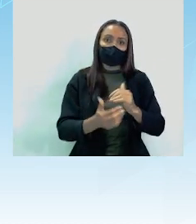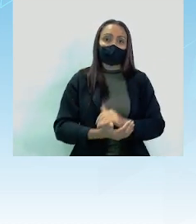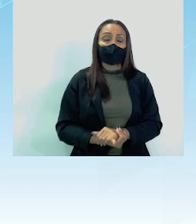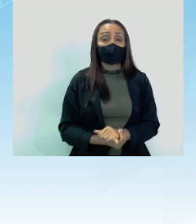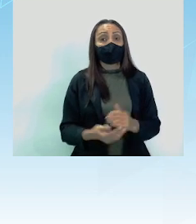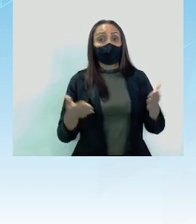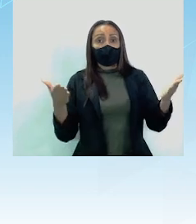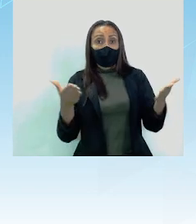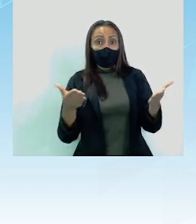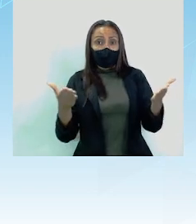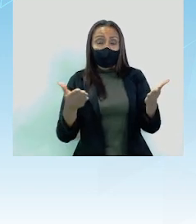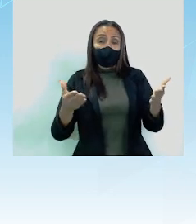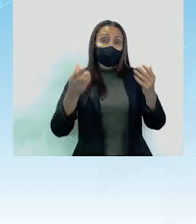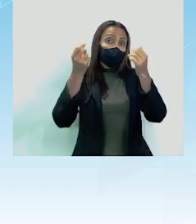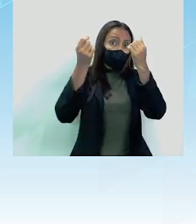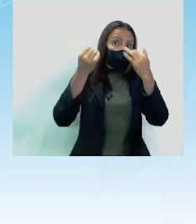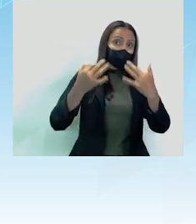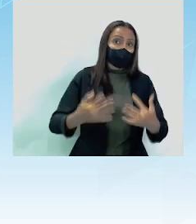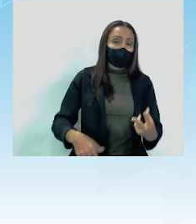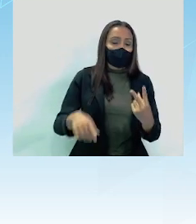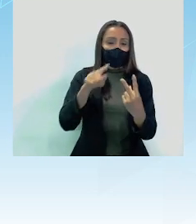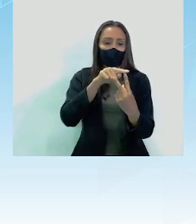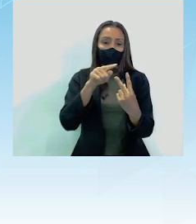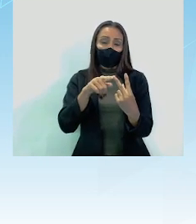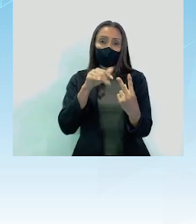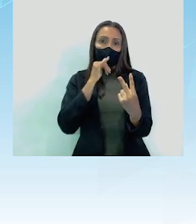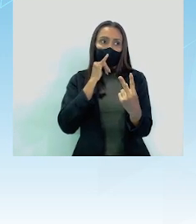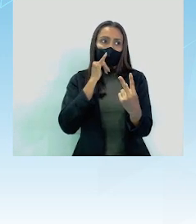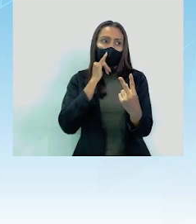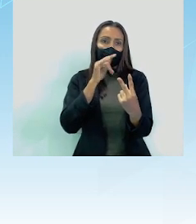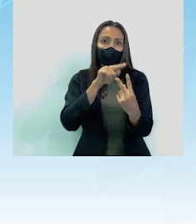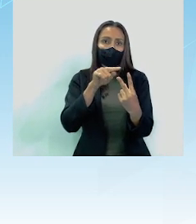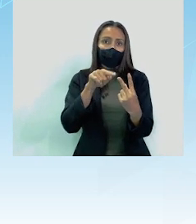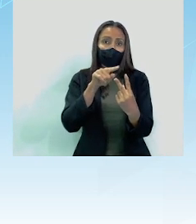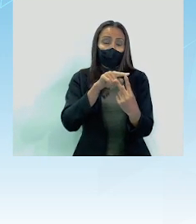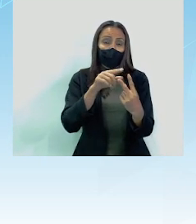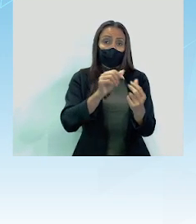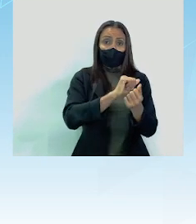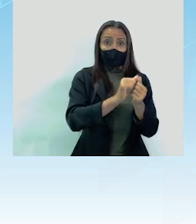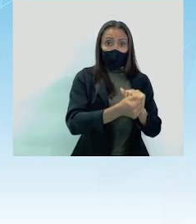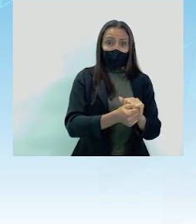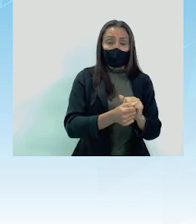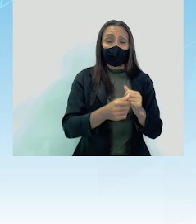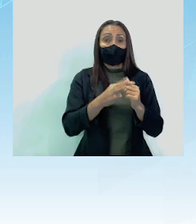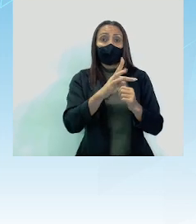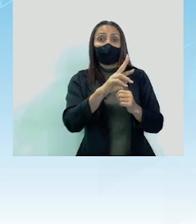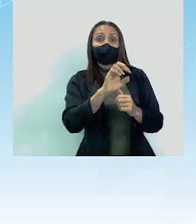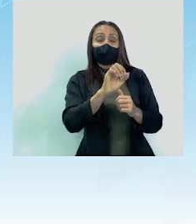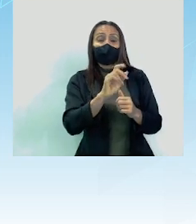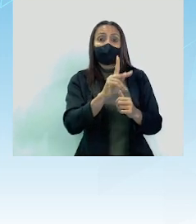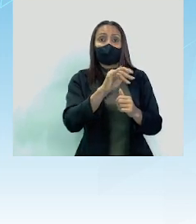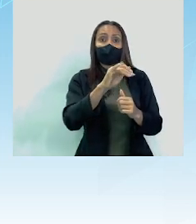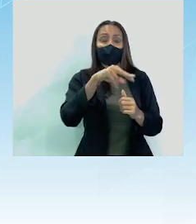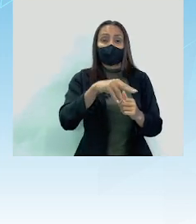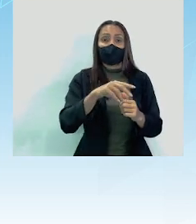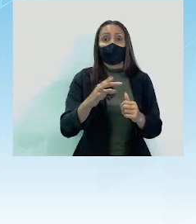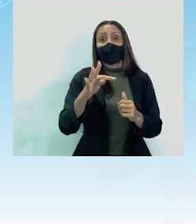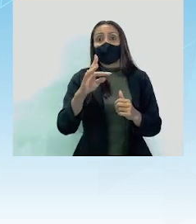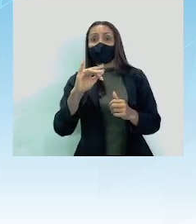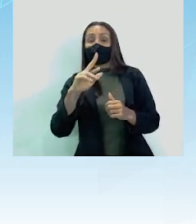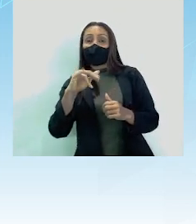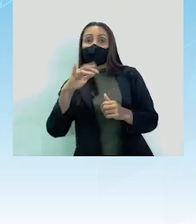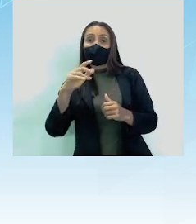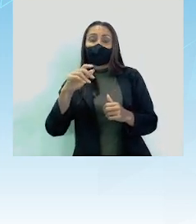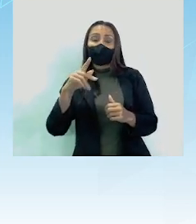a gente hoje vai trazer como dois exemplos essas duas modalidades, né? Que é o trekking e a trilha. Né? Quem anda no meio